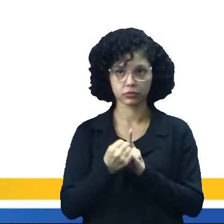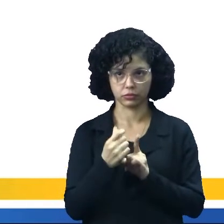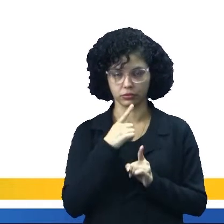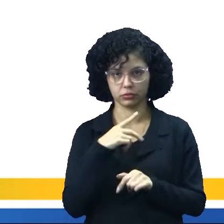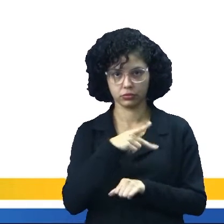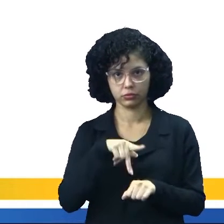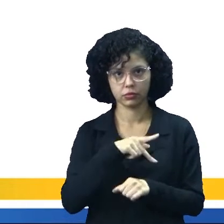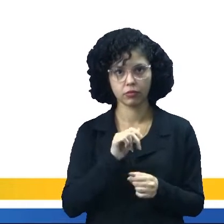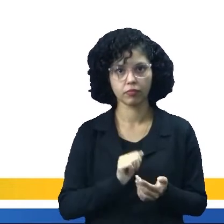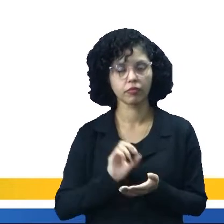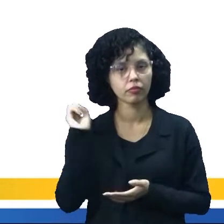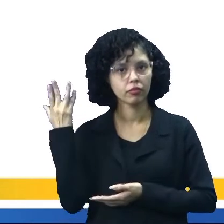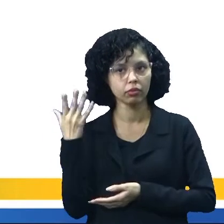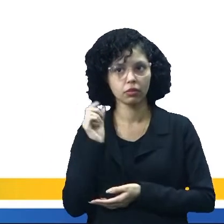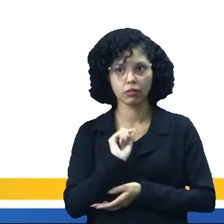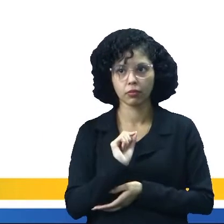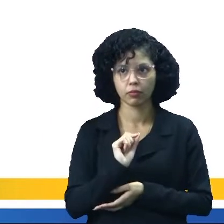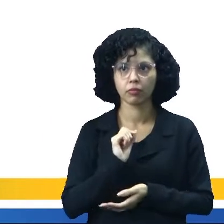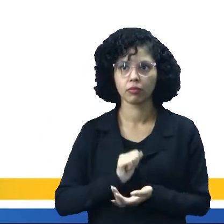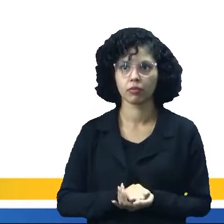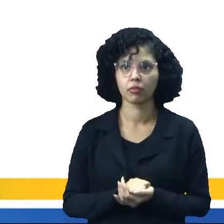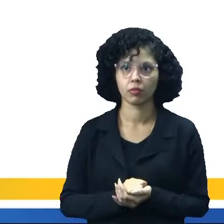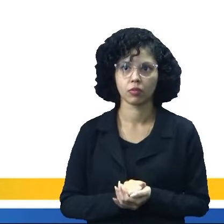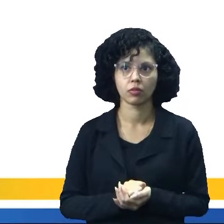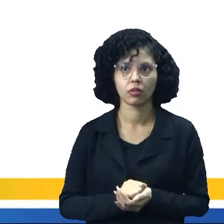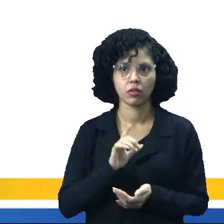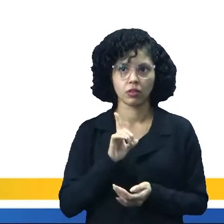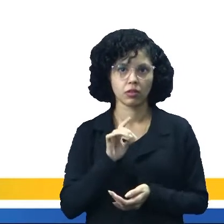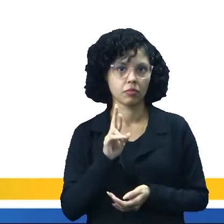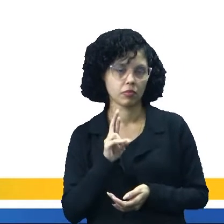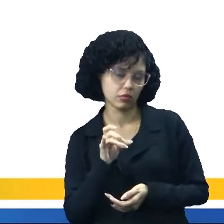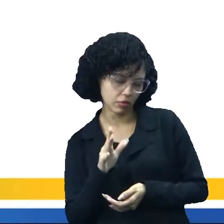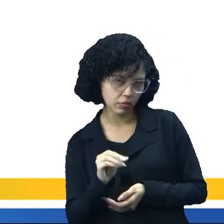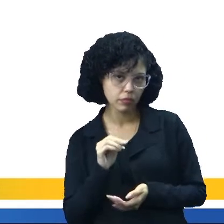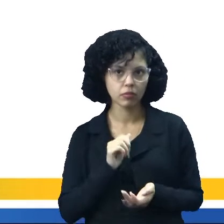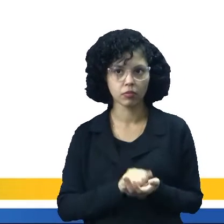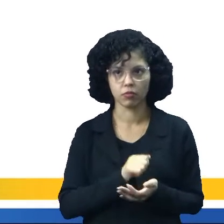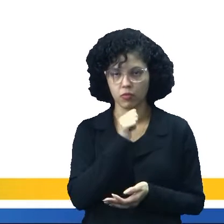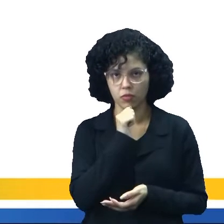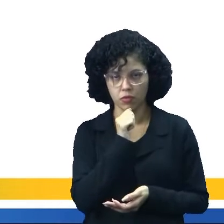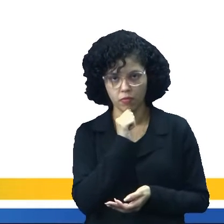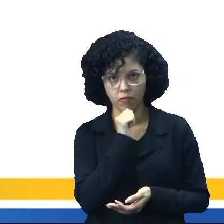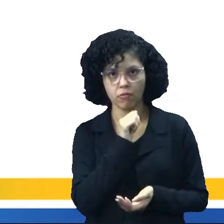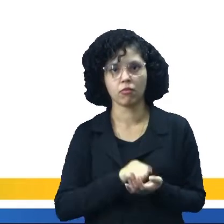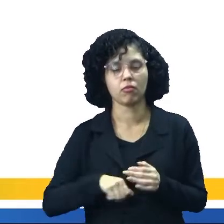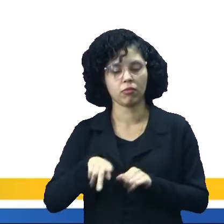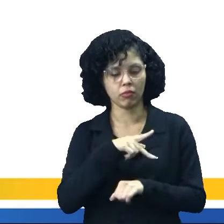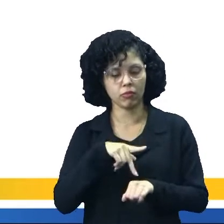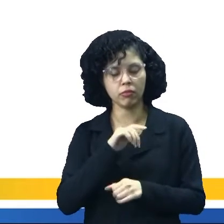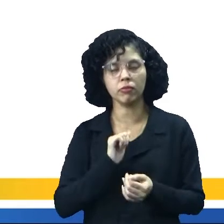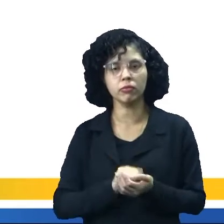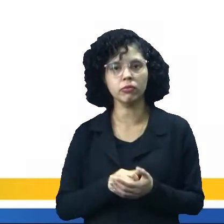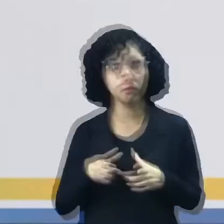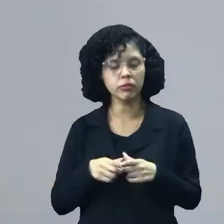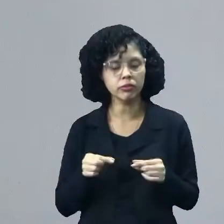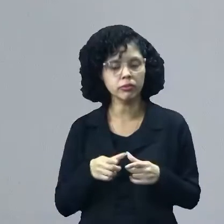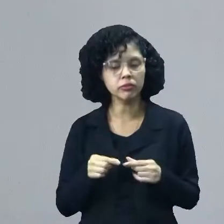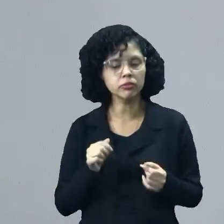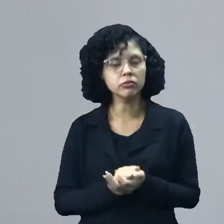no país causada por seu alto índice demográfico. Ou seja, o país, o Japão, ele é um